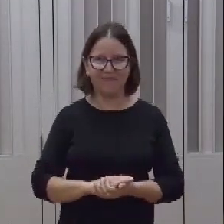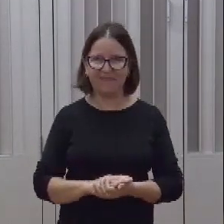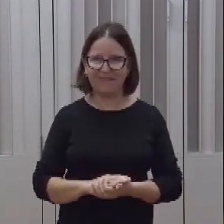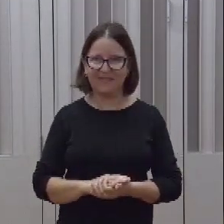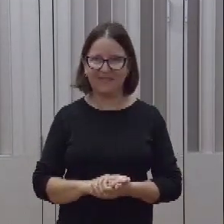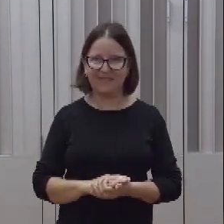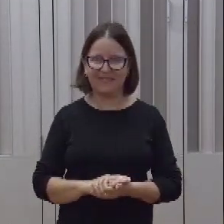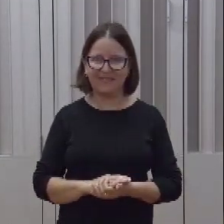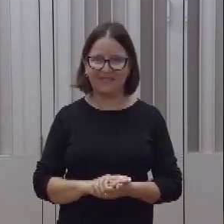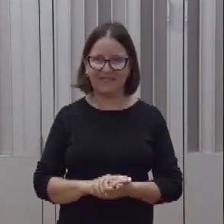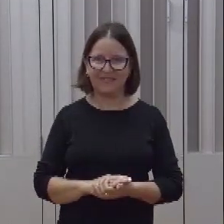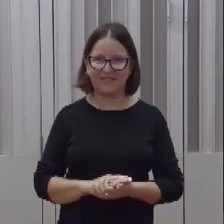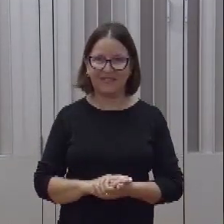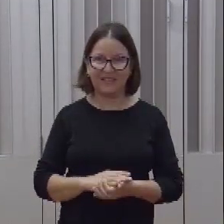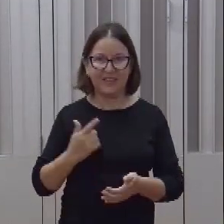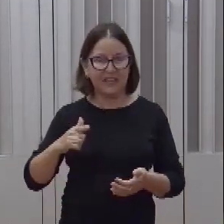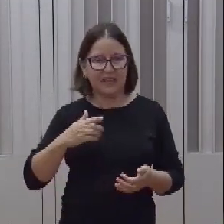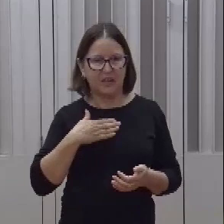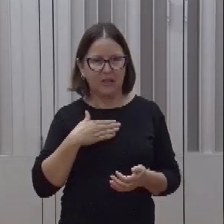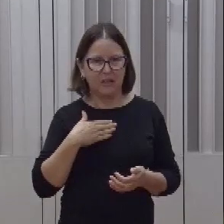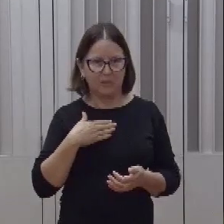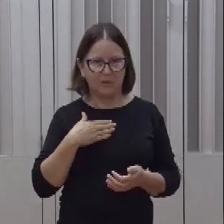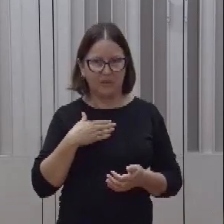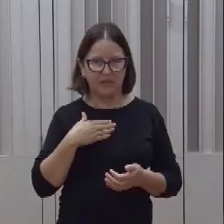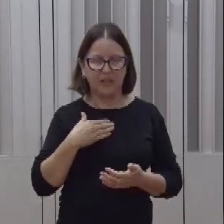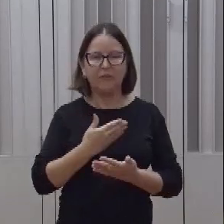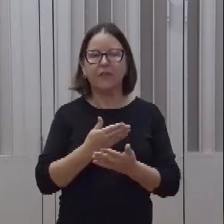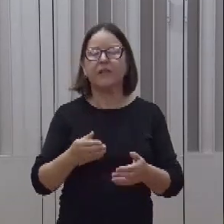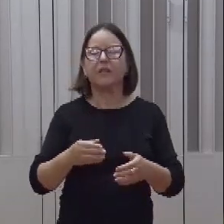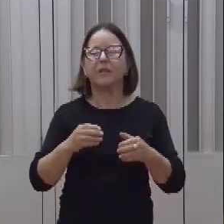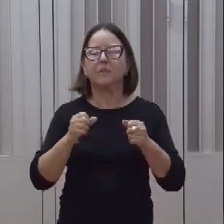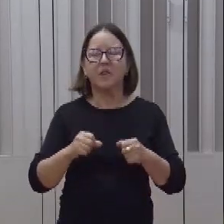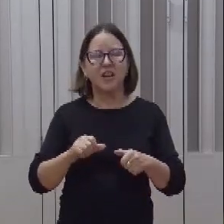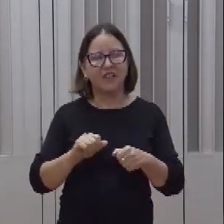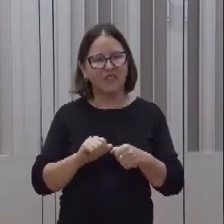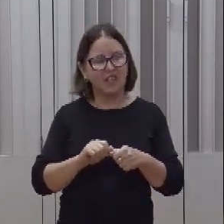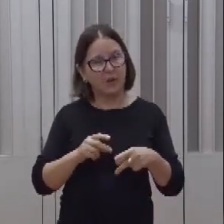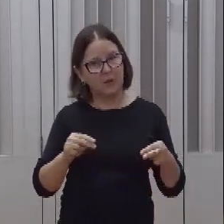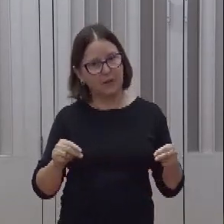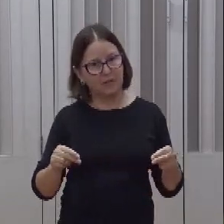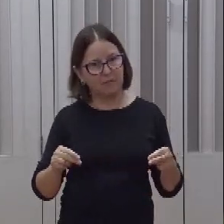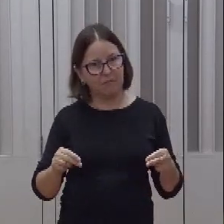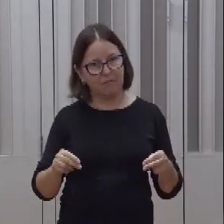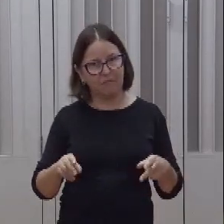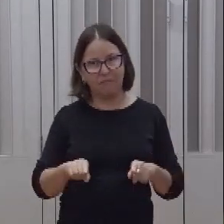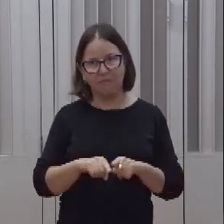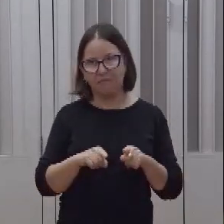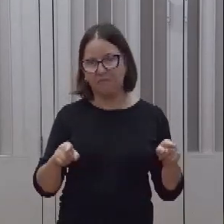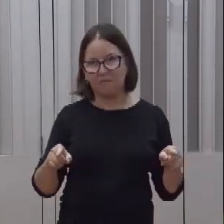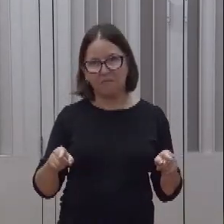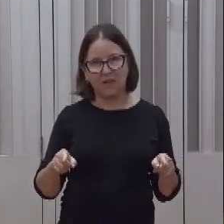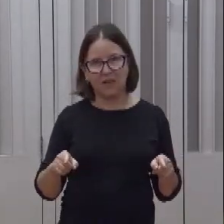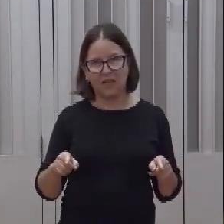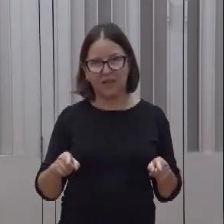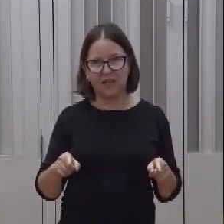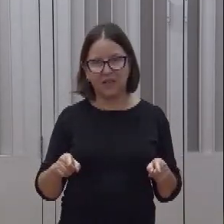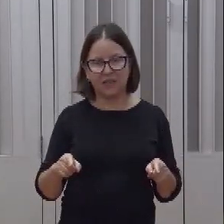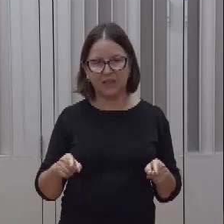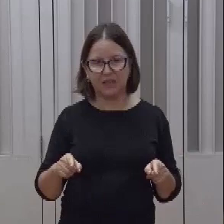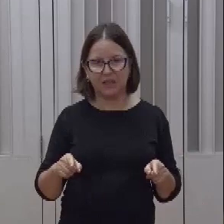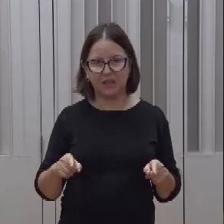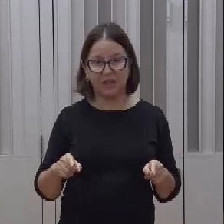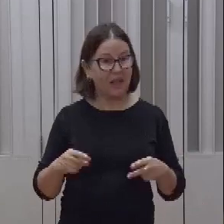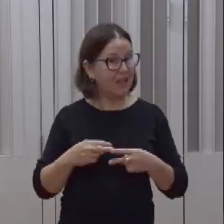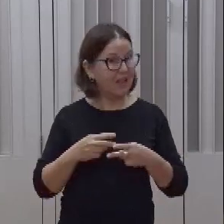Sem mim, vocês podem fazer coisas na carne, mas eu não vou, não é coisas que